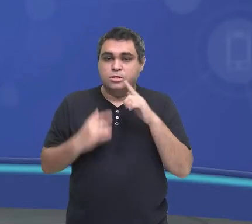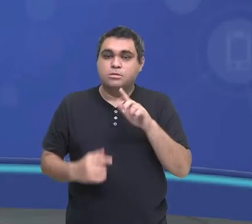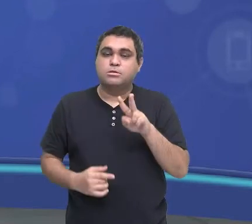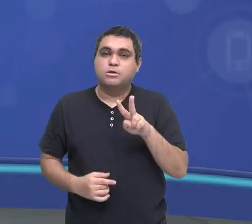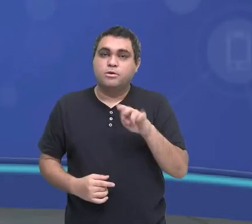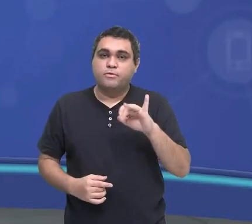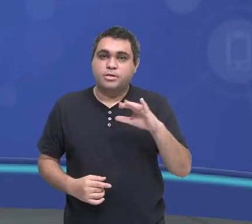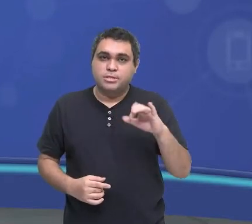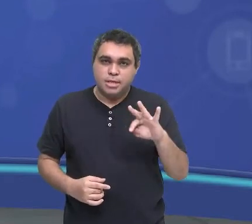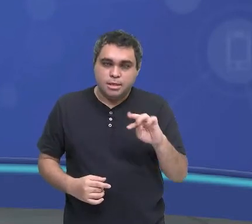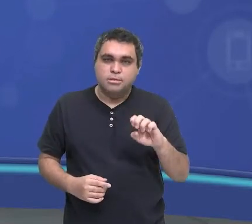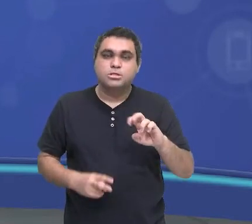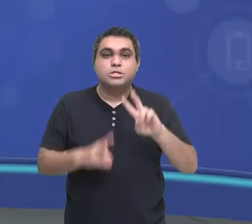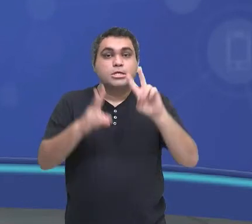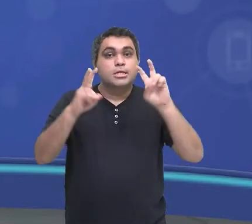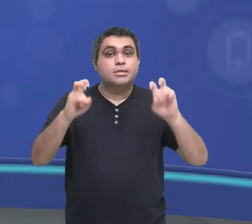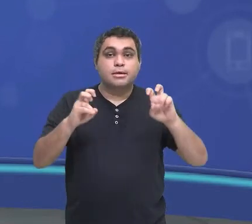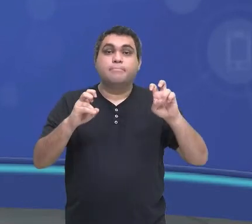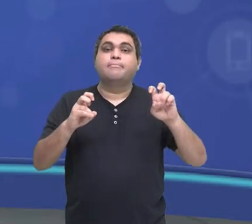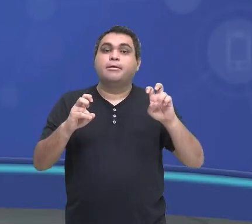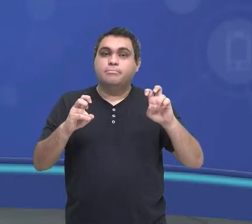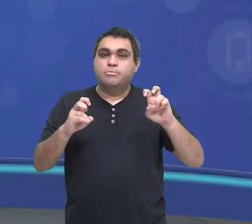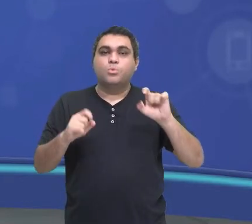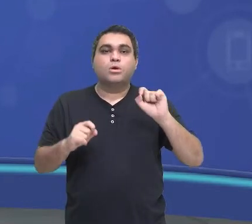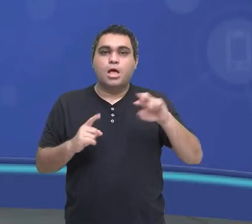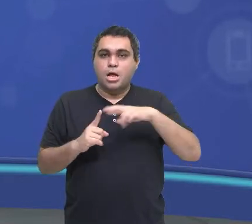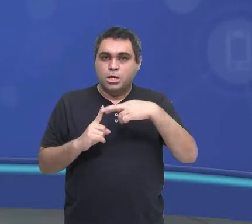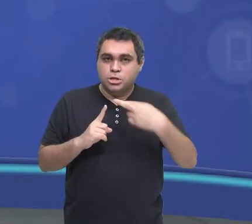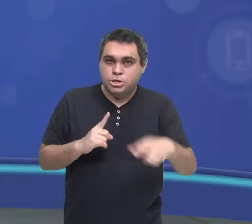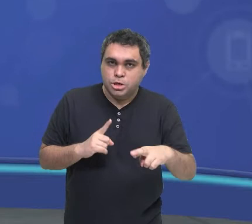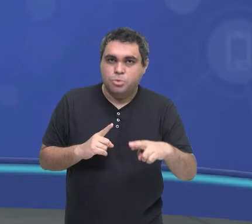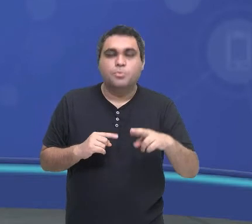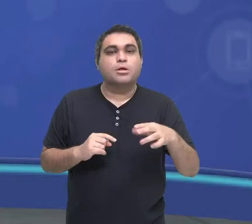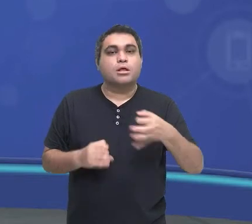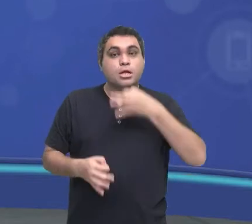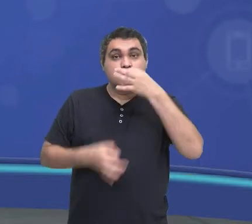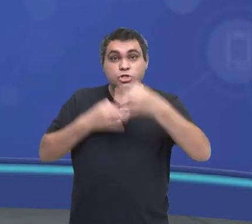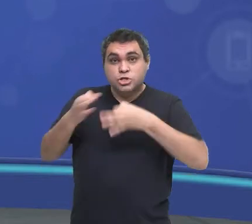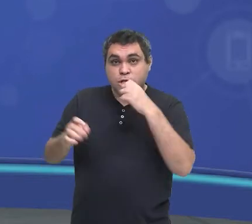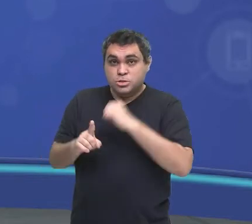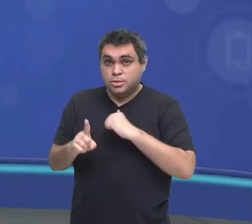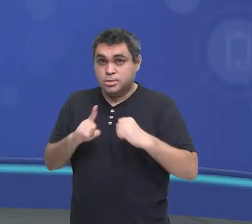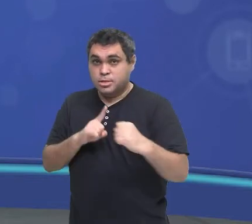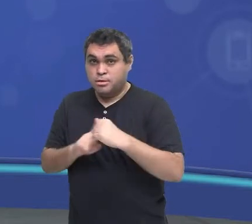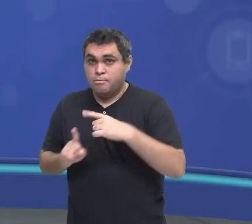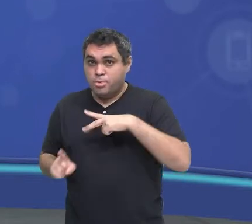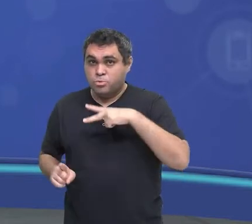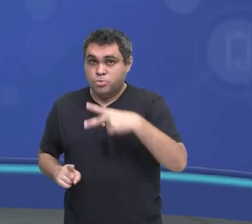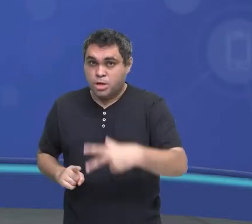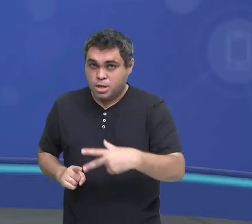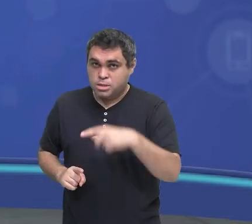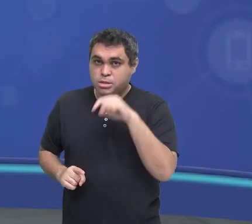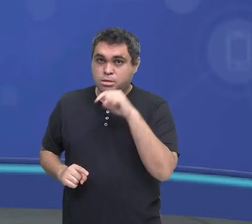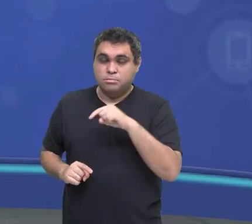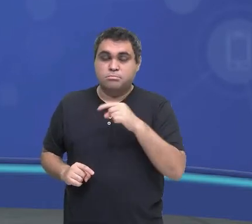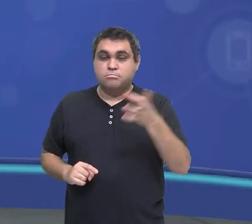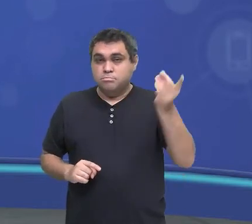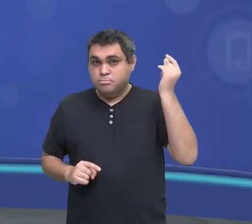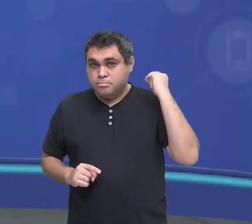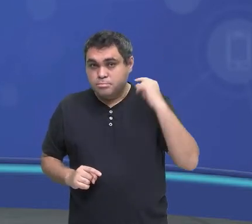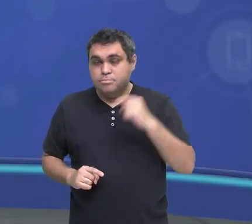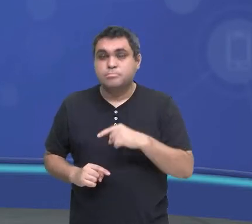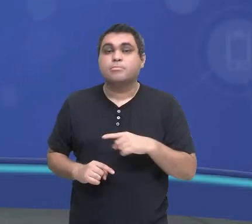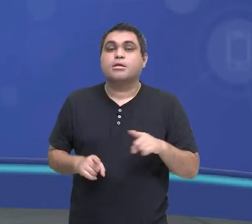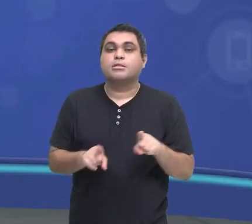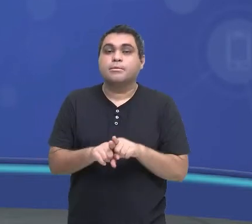temática teológica, aproveita para criar uma intricada crítica à sociedade europeia, principalmente à sociedade portuguesa da época.